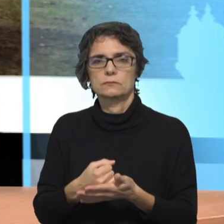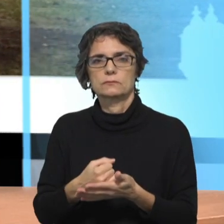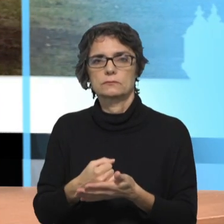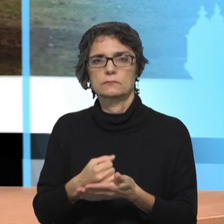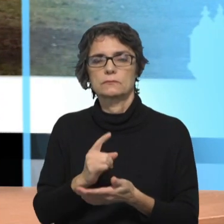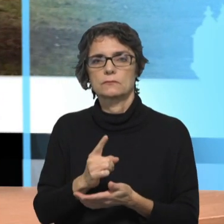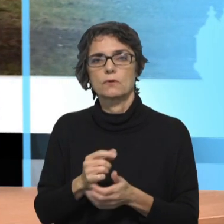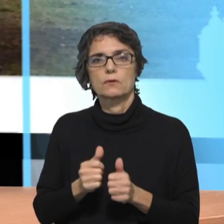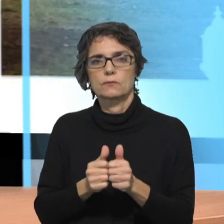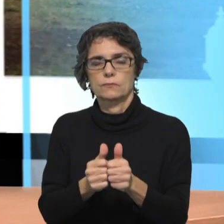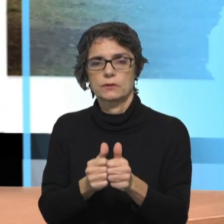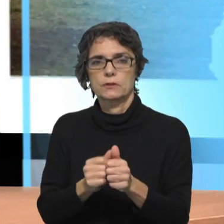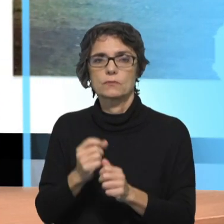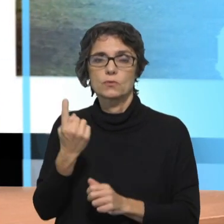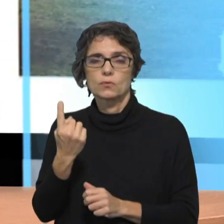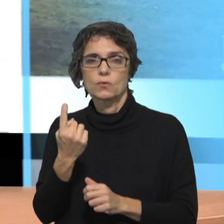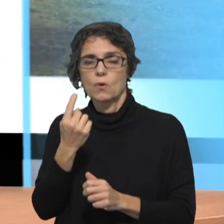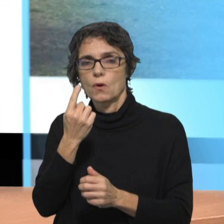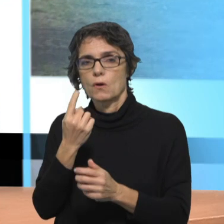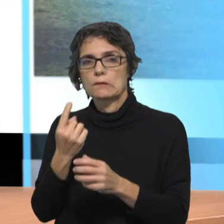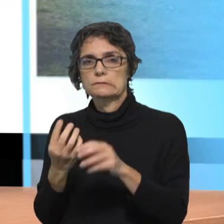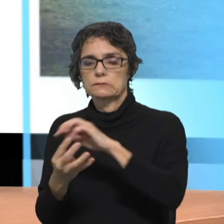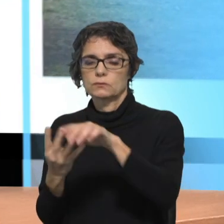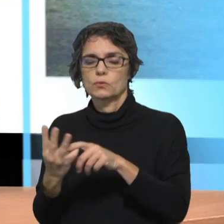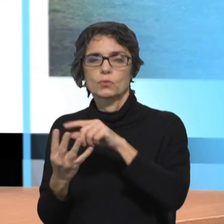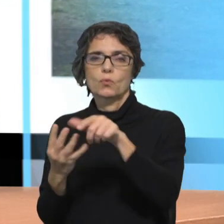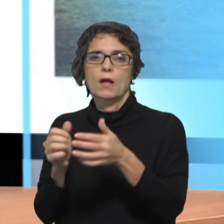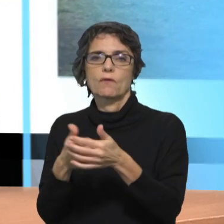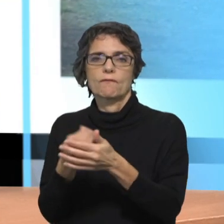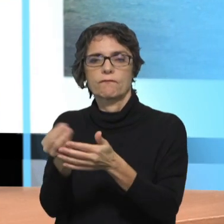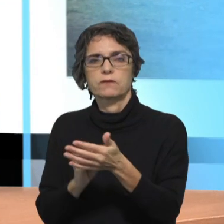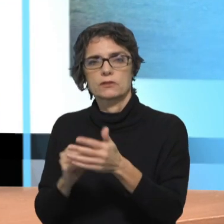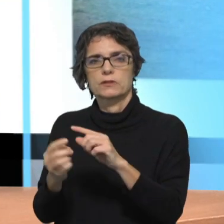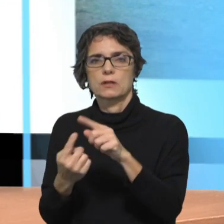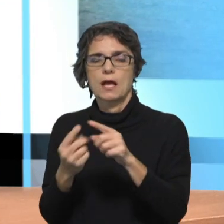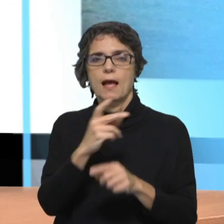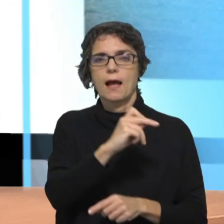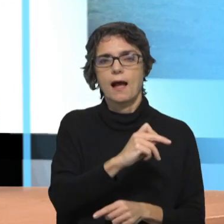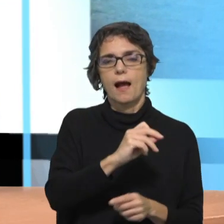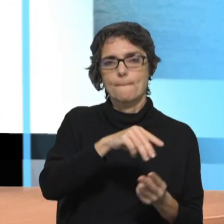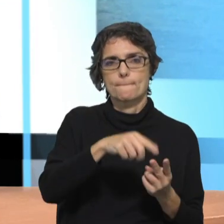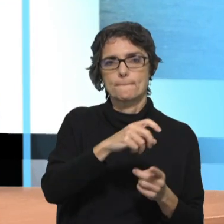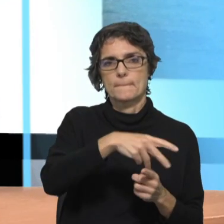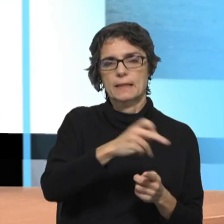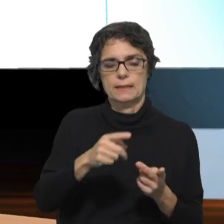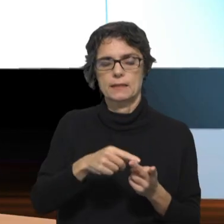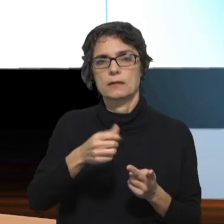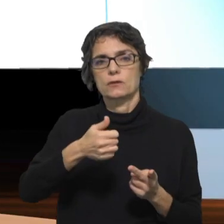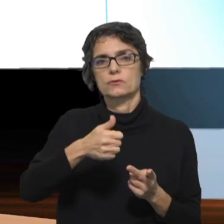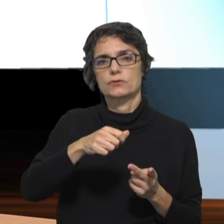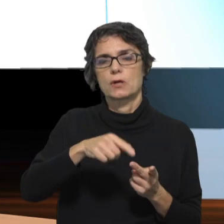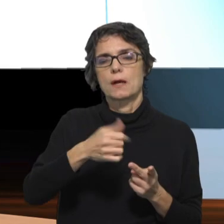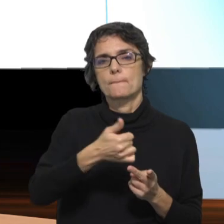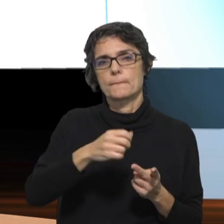um dos 4 evangelistas. No ano A acompanhamos o evangelista Mateus, no ano B o evangelista Marcos, no ano C o